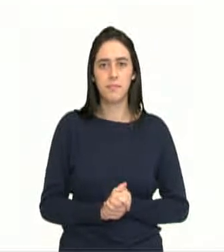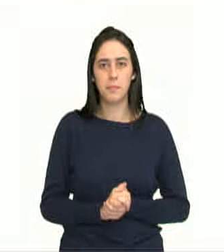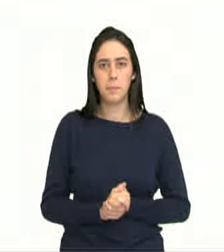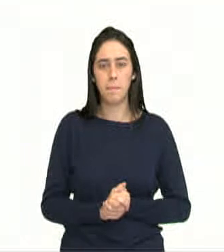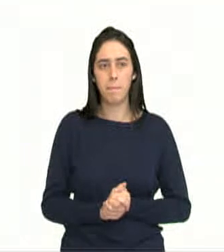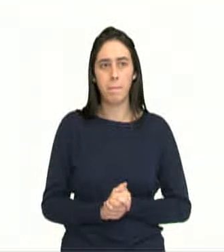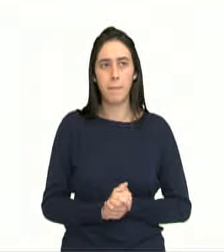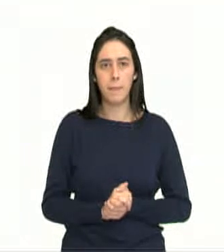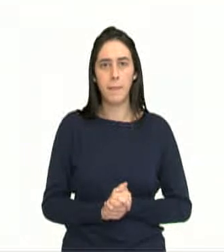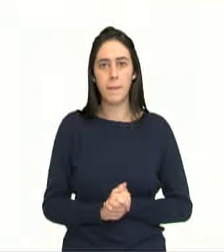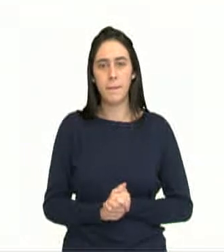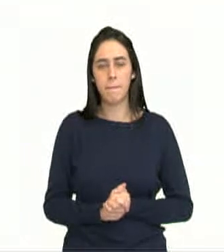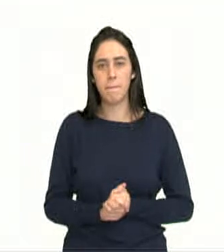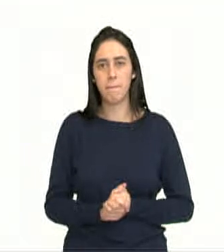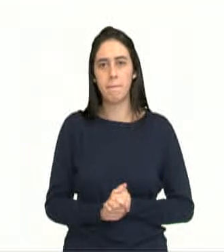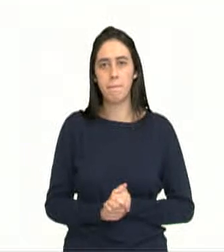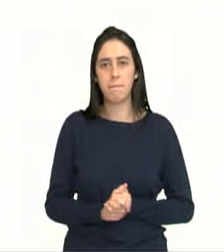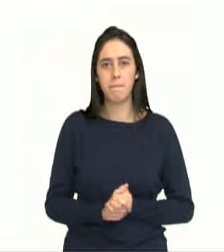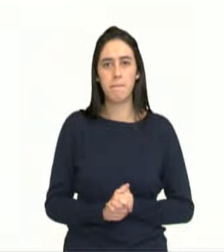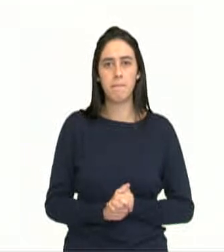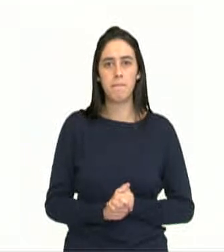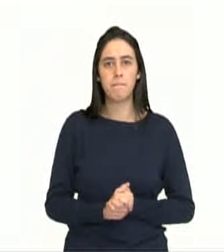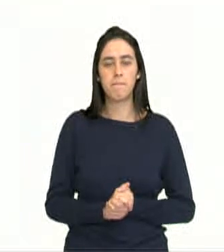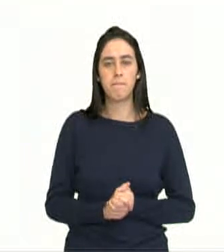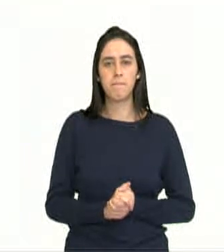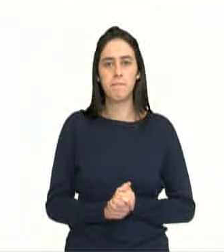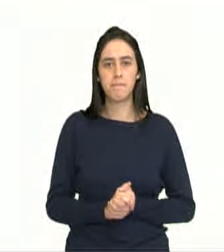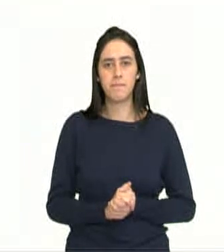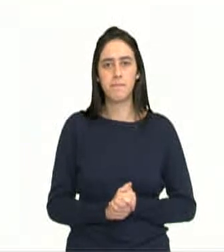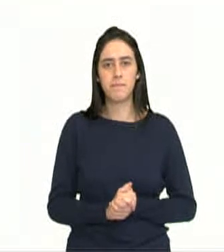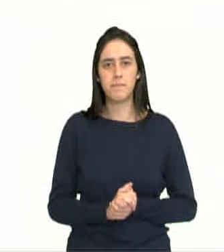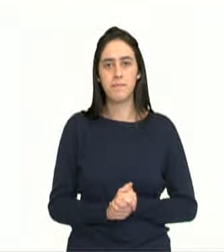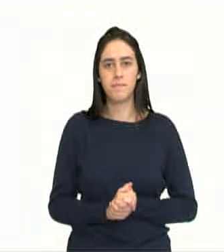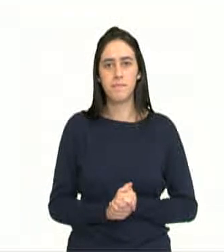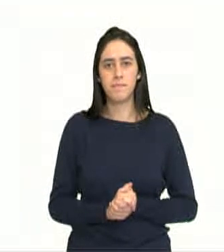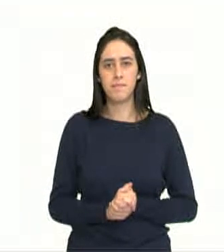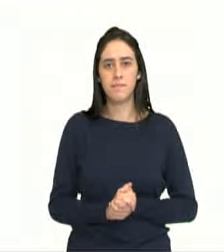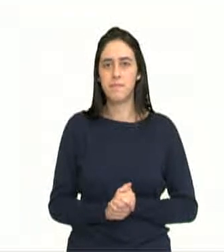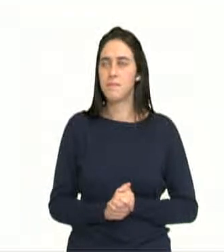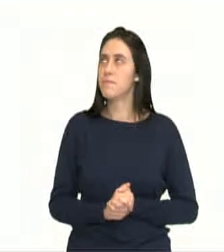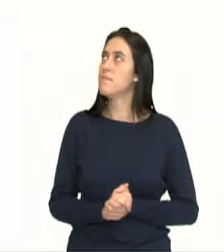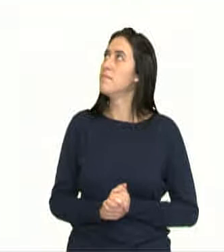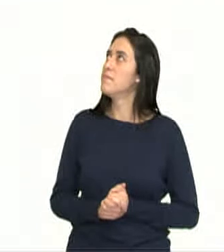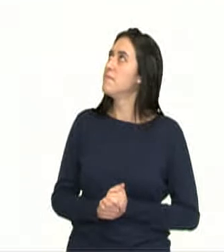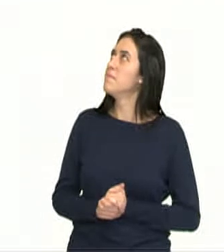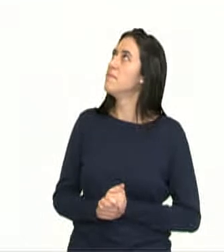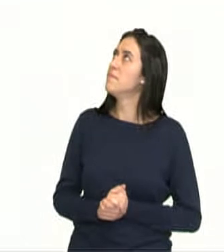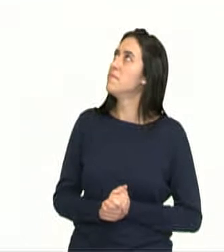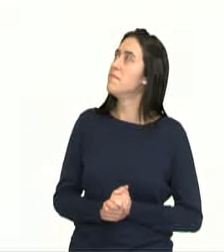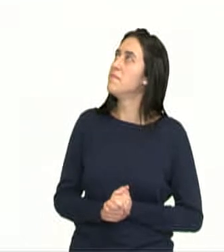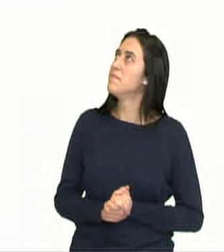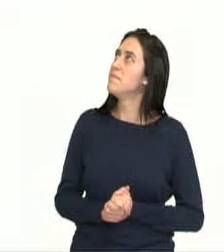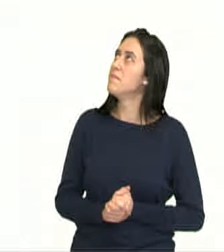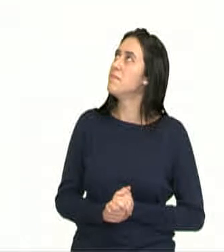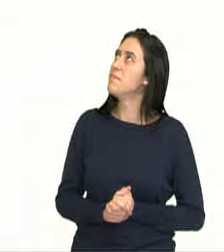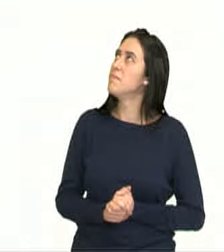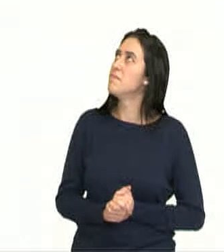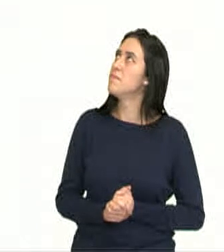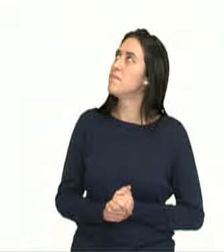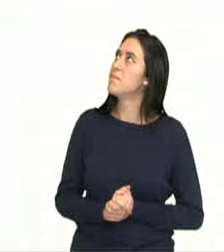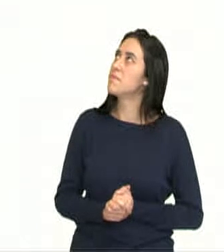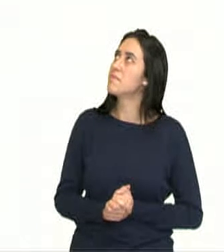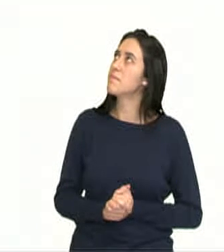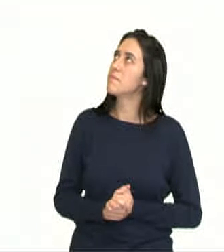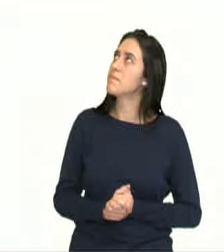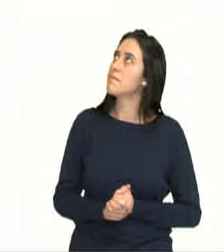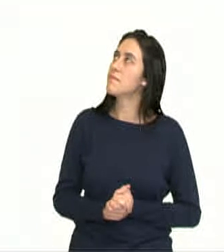world. His work dialogues with urbanization, accessibility, and contemporary media.